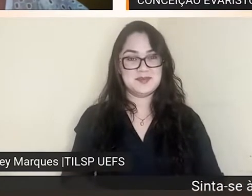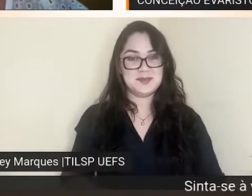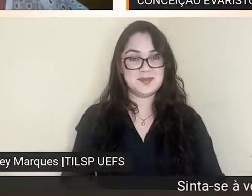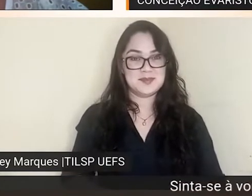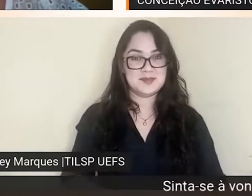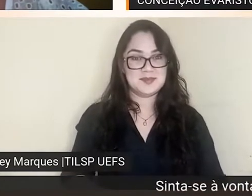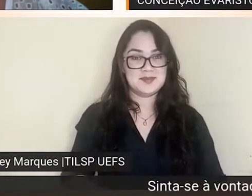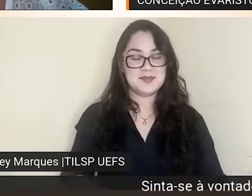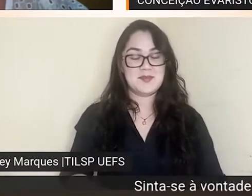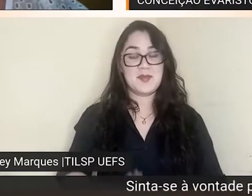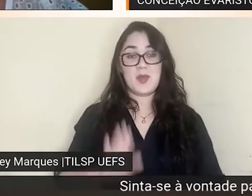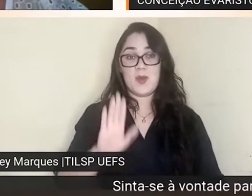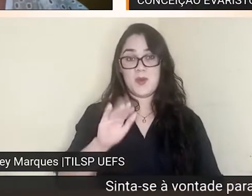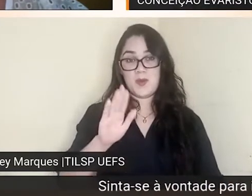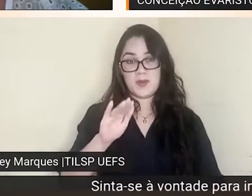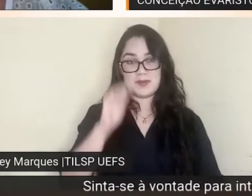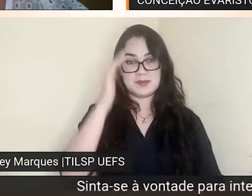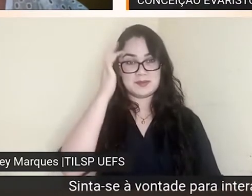Olha,